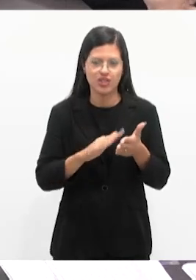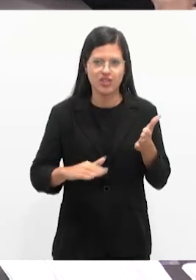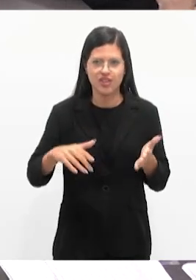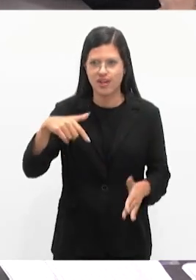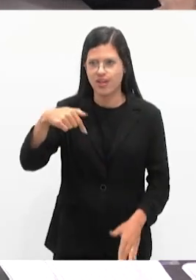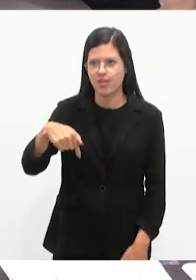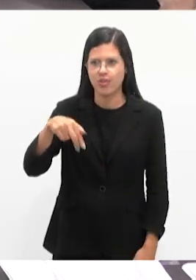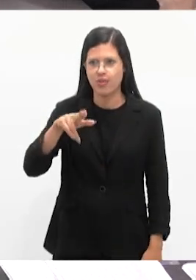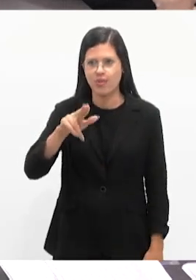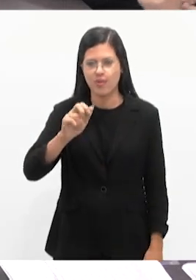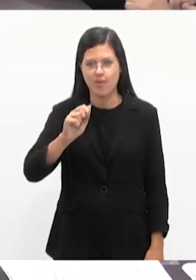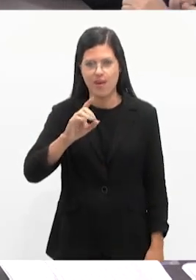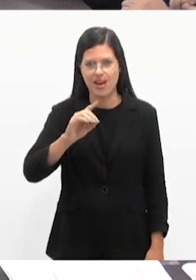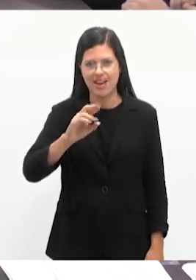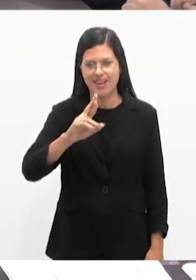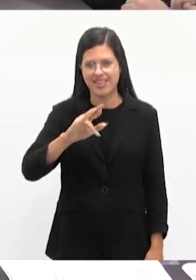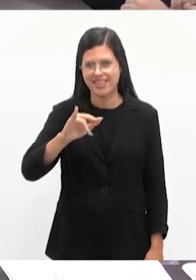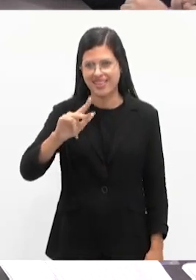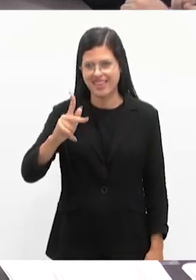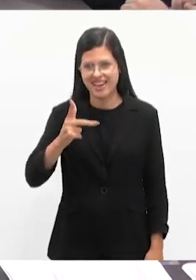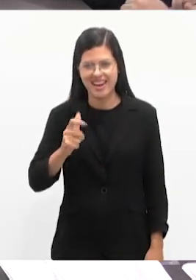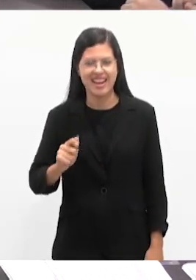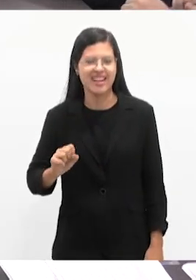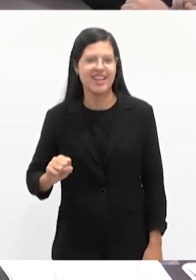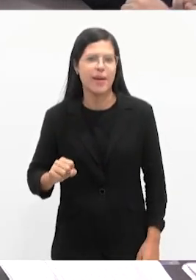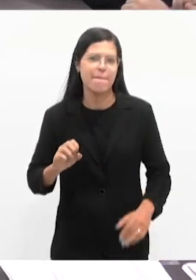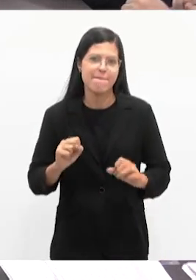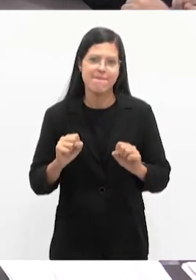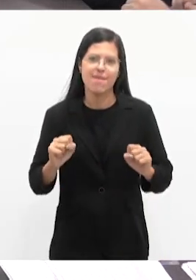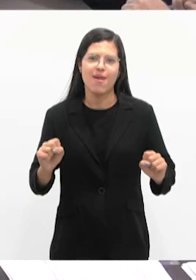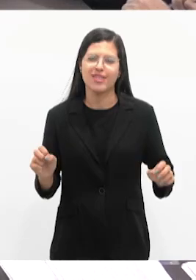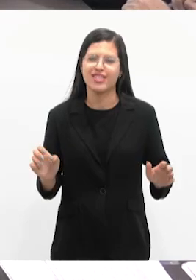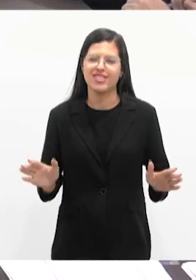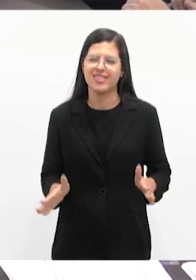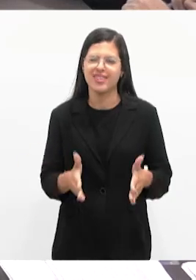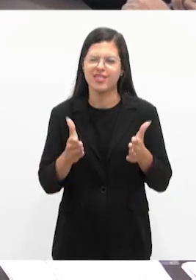pode ser um incentivo subliminar ao crime organizado.